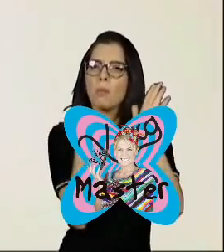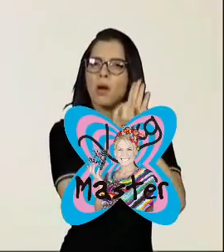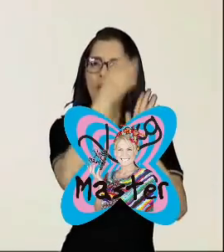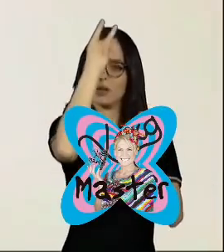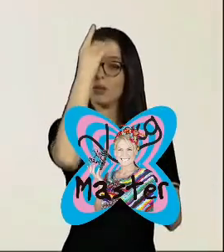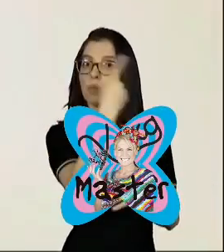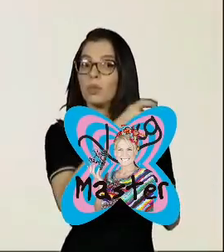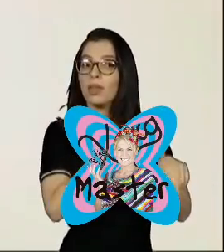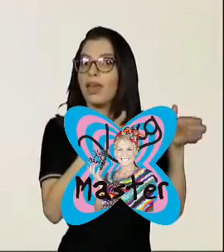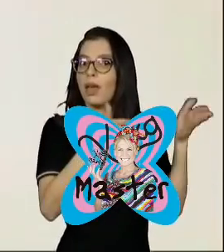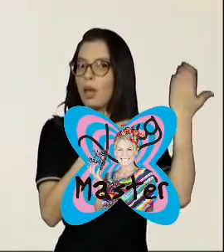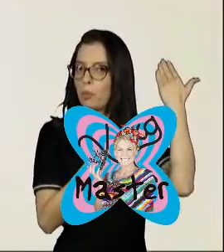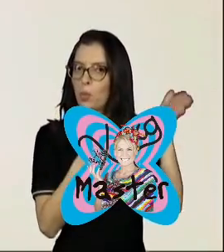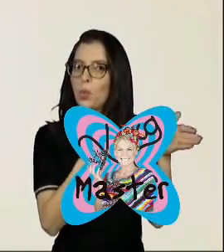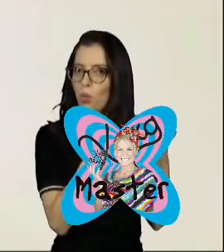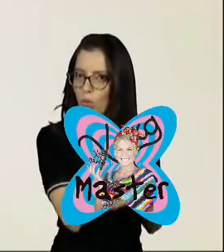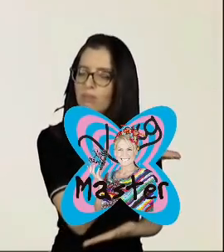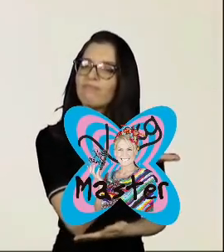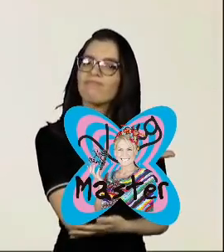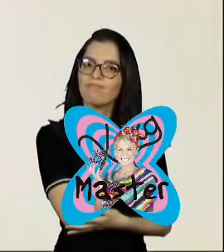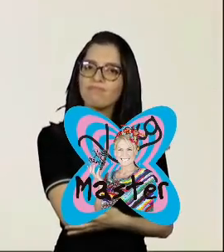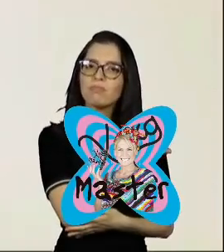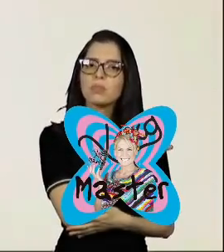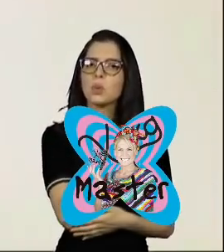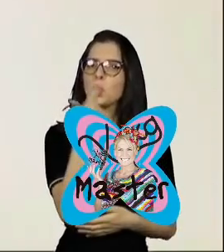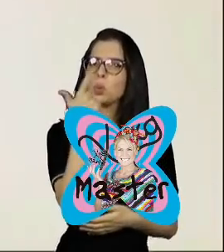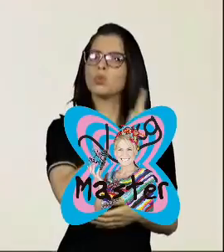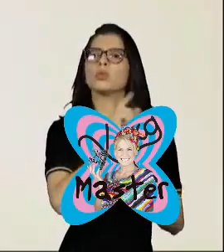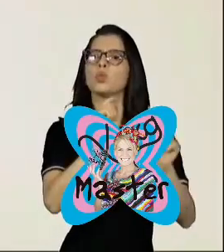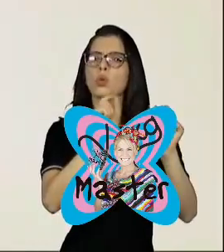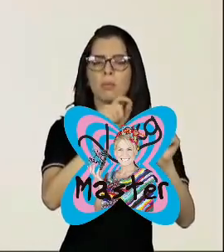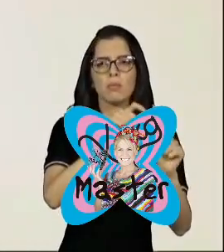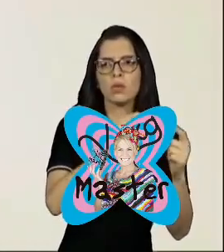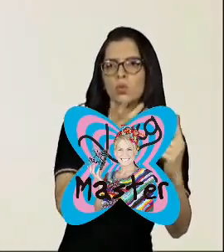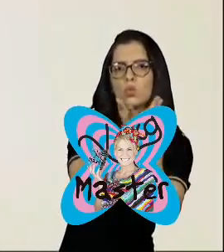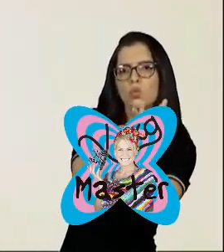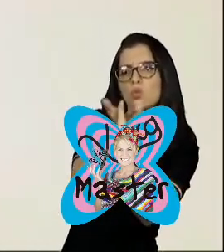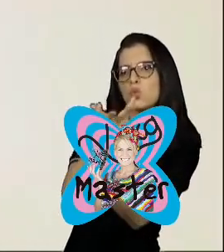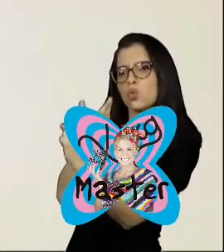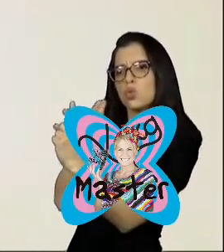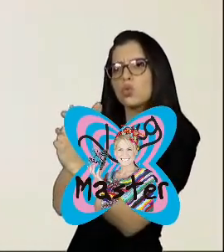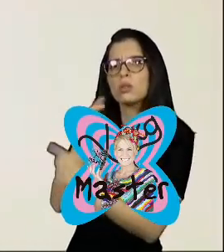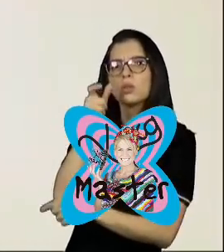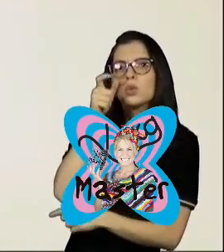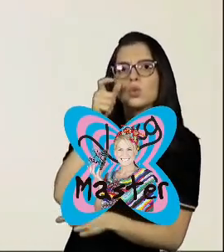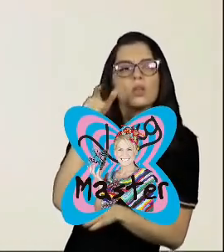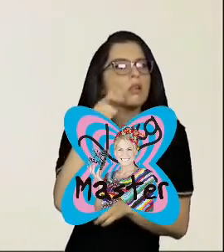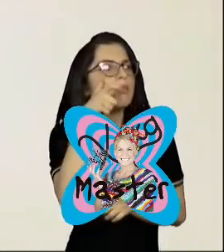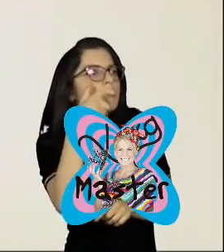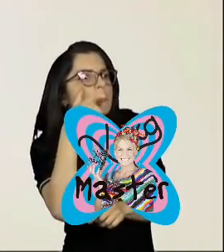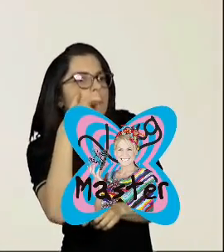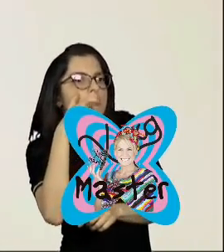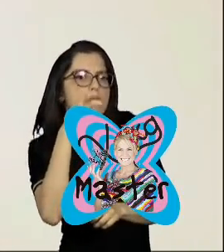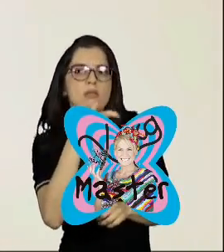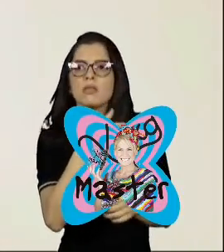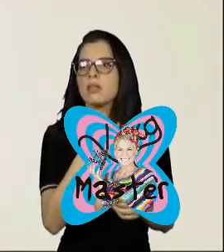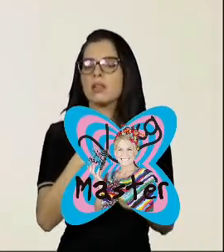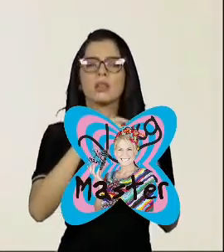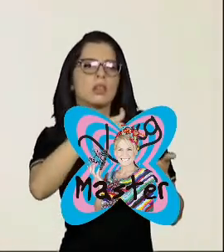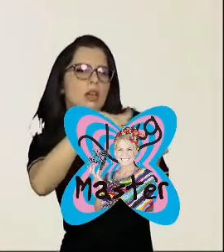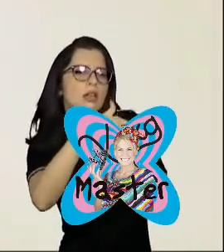época ele conseguiu fazer com que as pessoas é cantassem dançar assim se